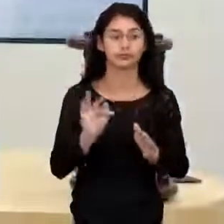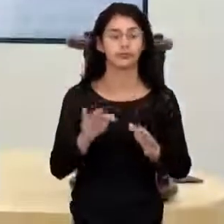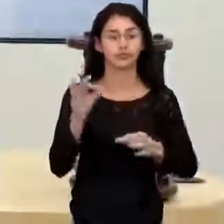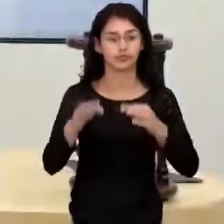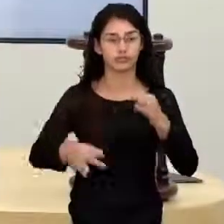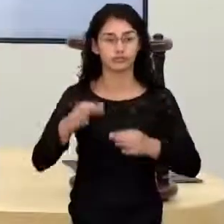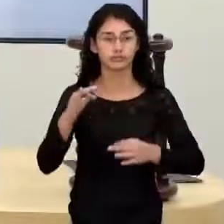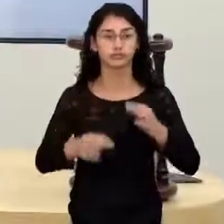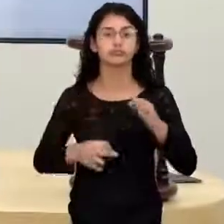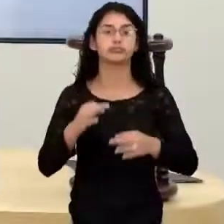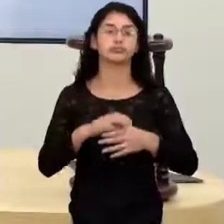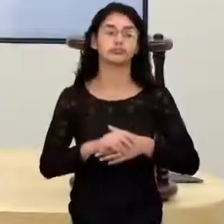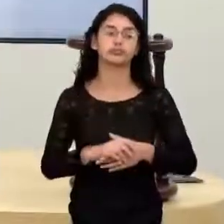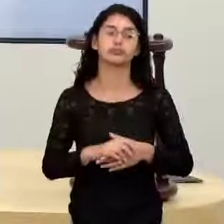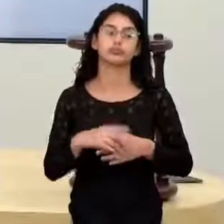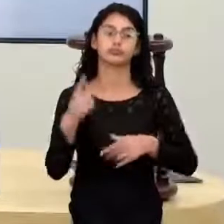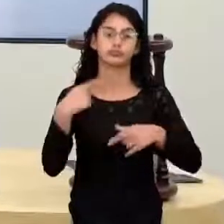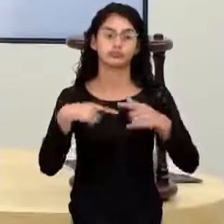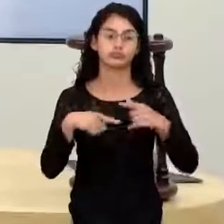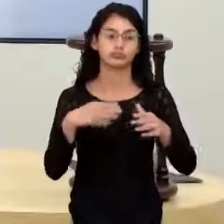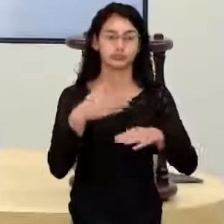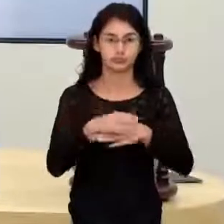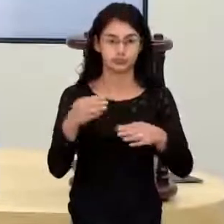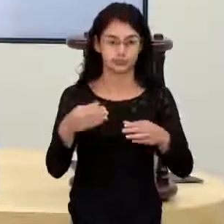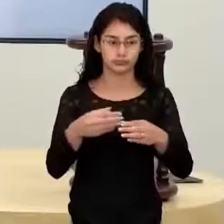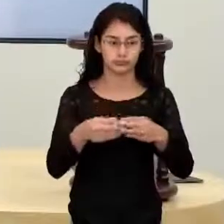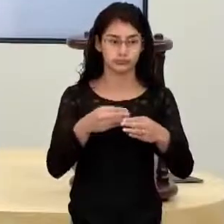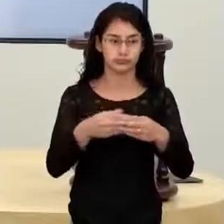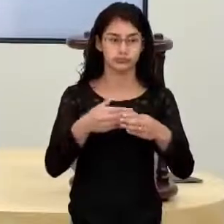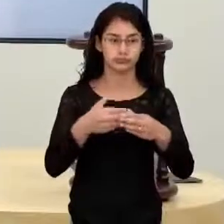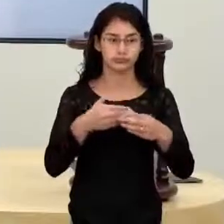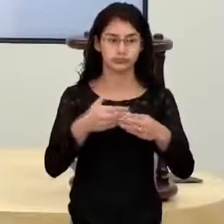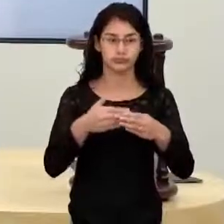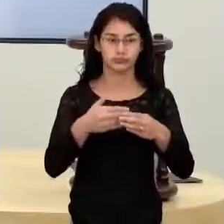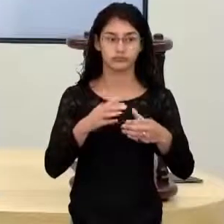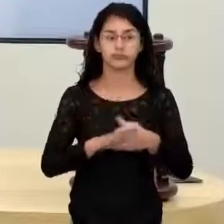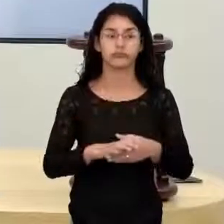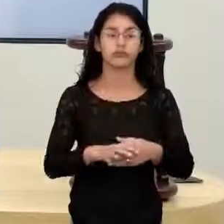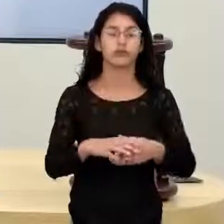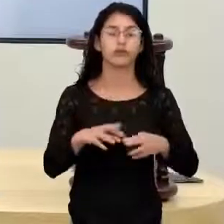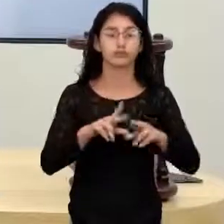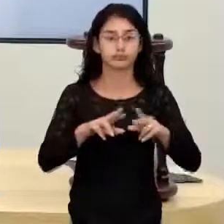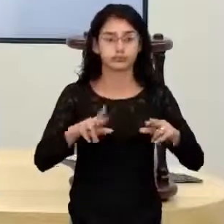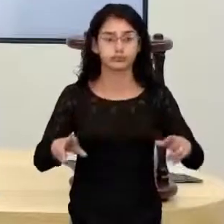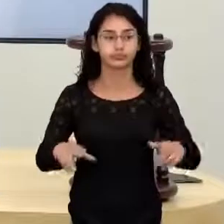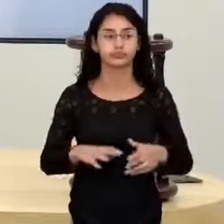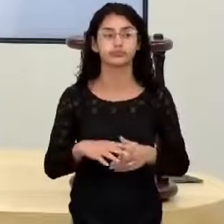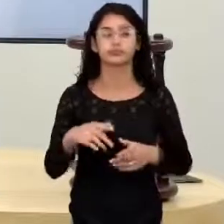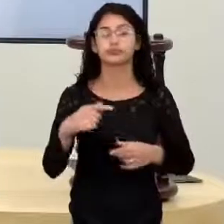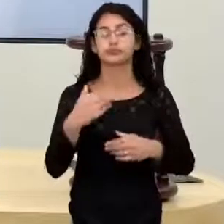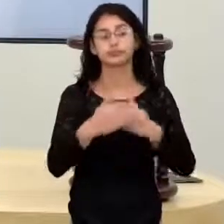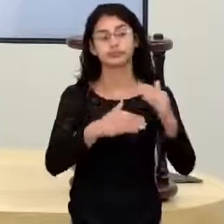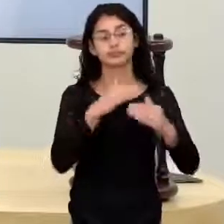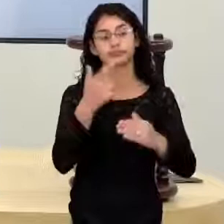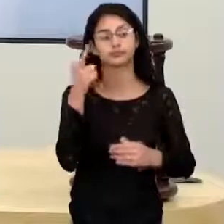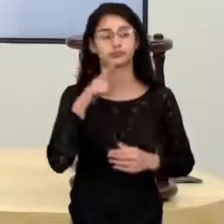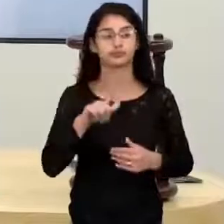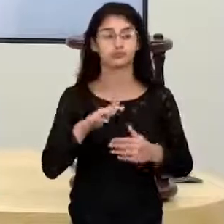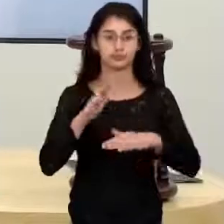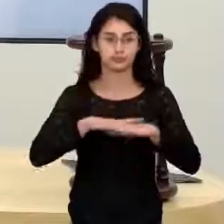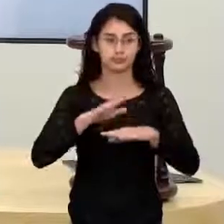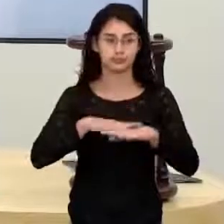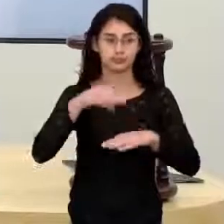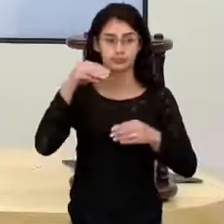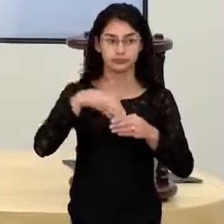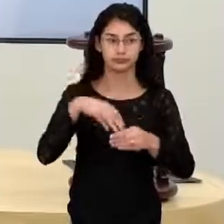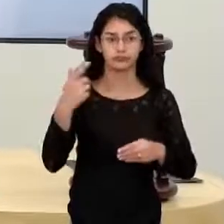e prestar uma série de concursos até chegarem neste posto. Nós não escolhemos os representantes do Poder Judiciário, está bem? Esse é o